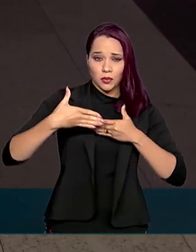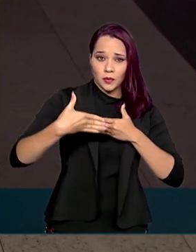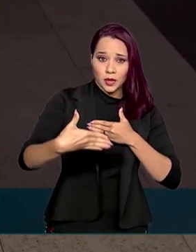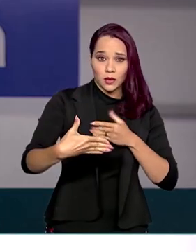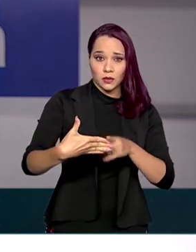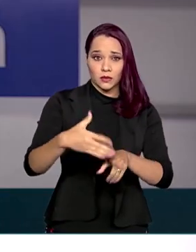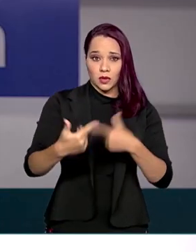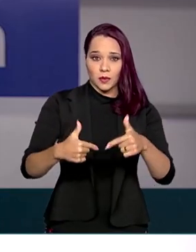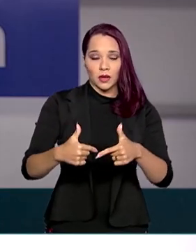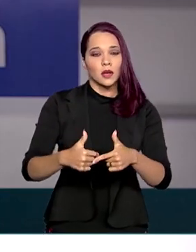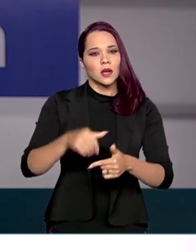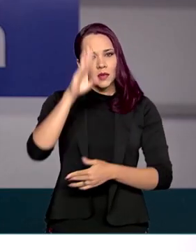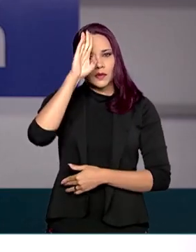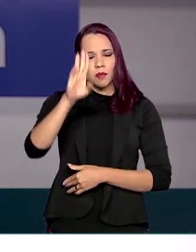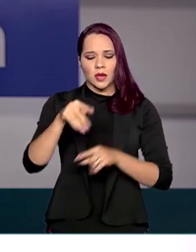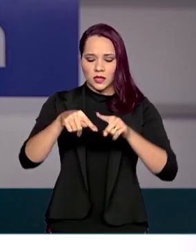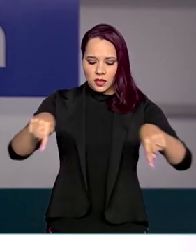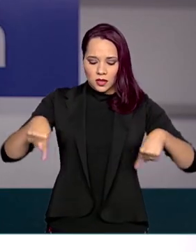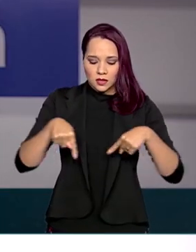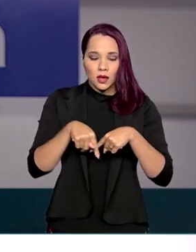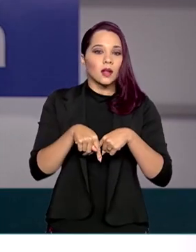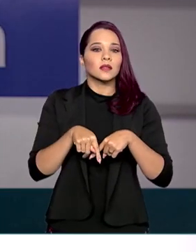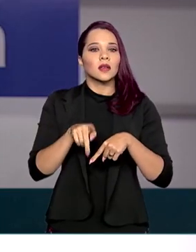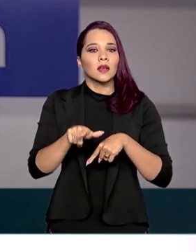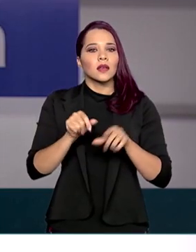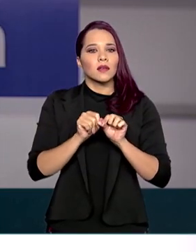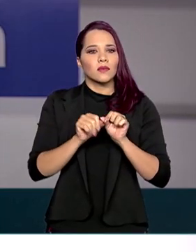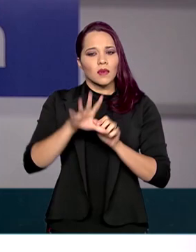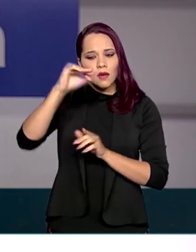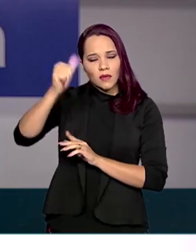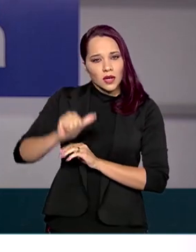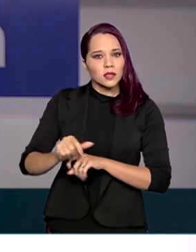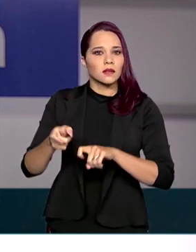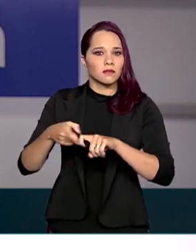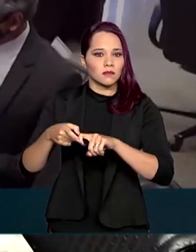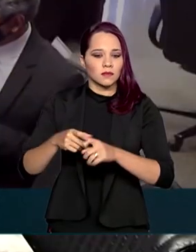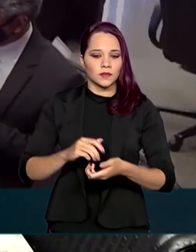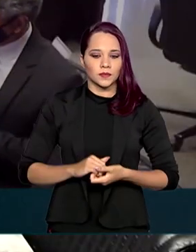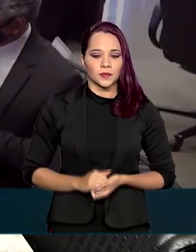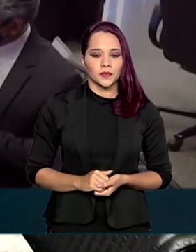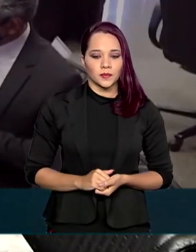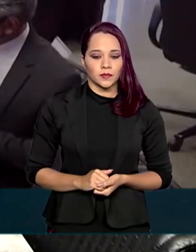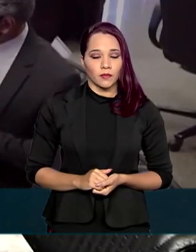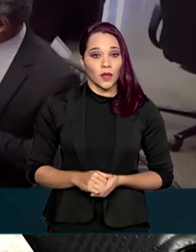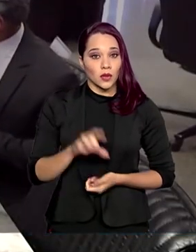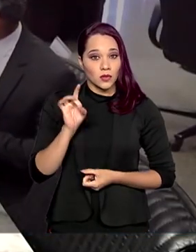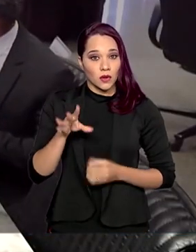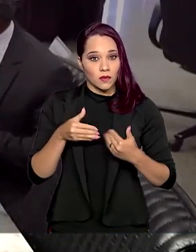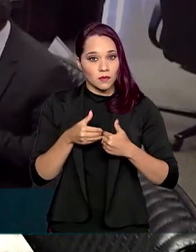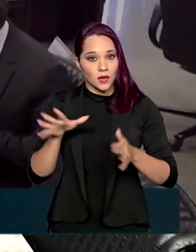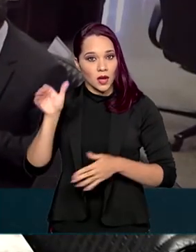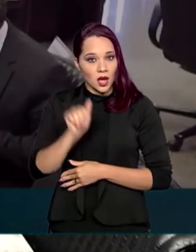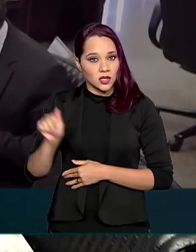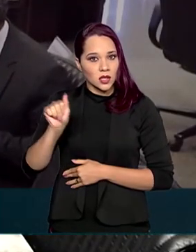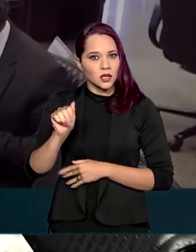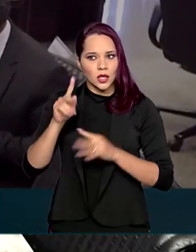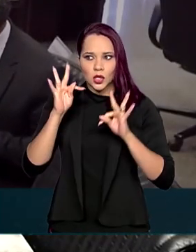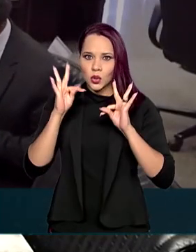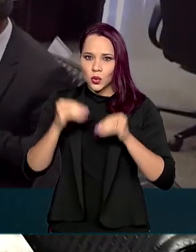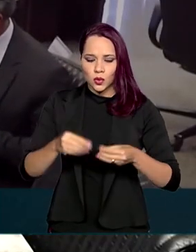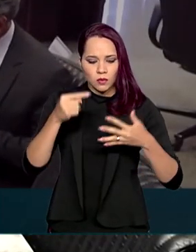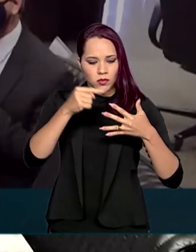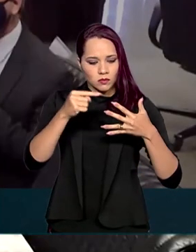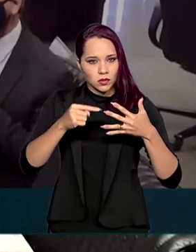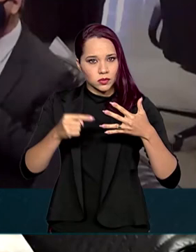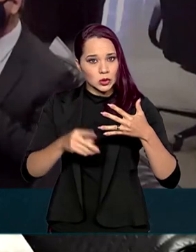especialmente nos consultórios onde são feitas as avaliações médicas. Só abrirão aquelas agências que cumpram todo o